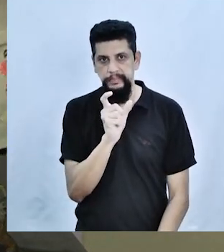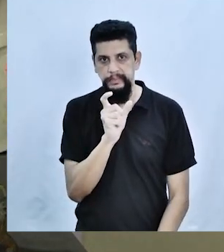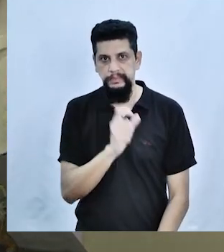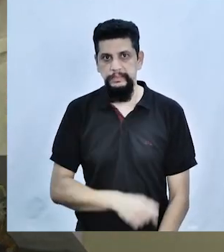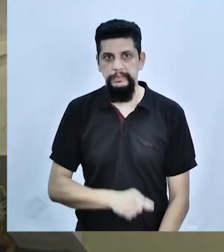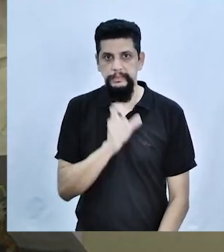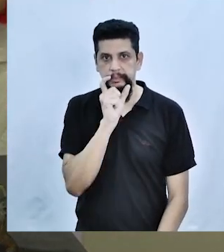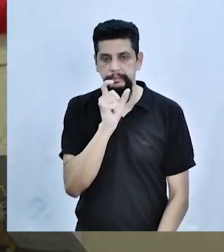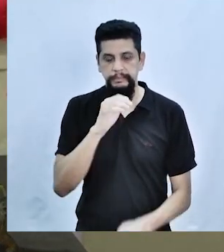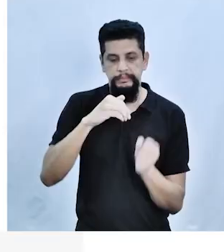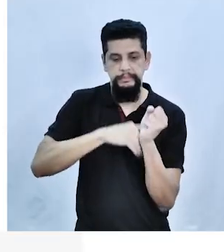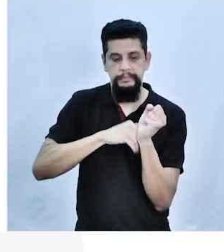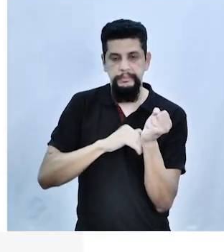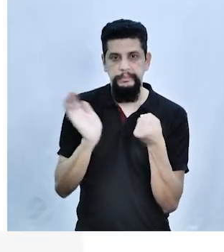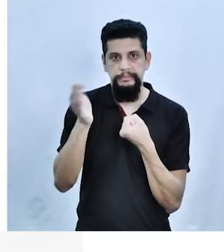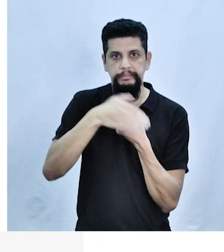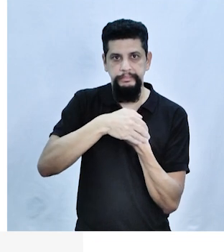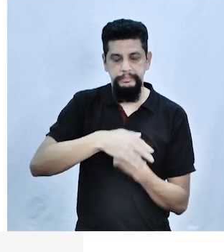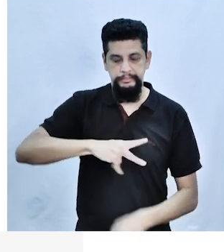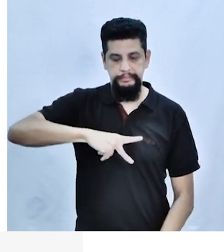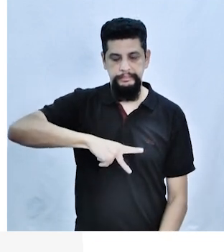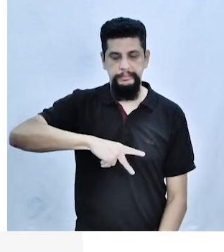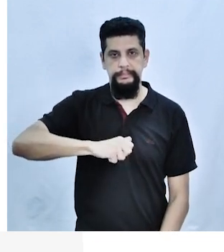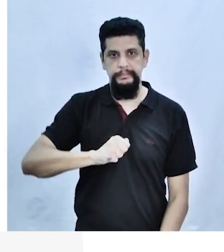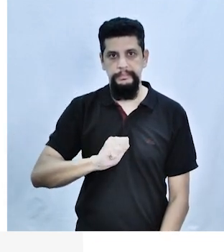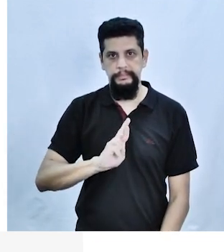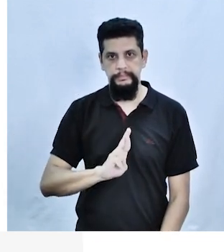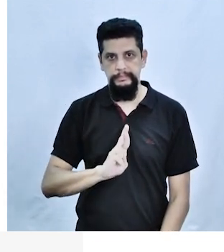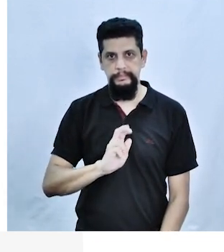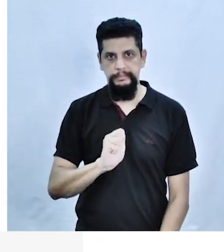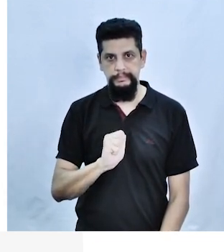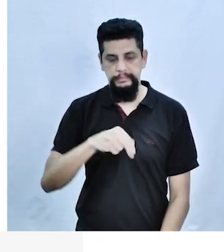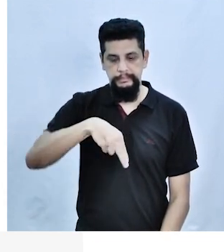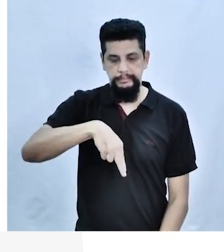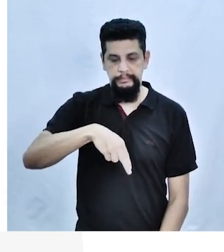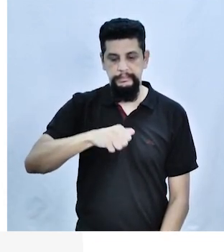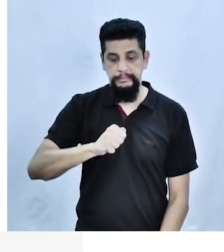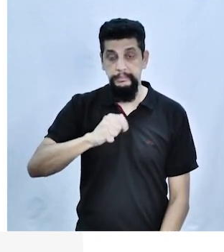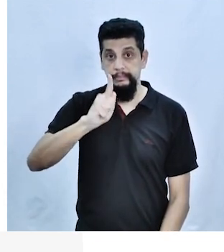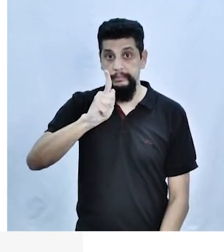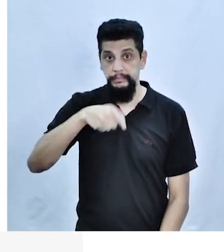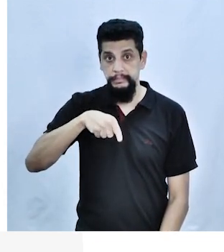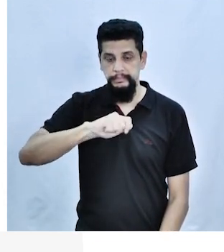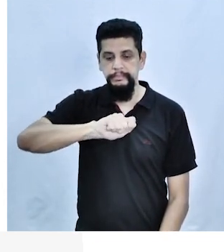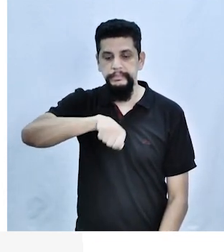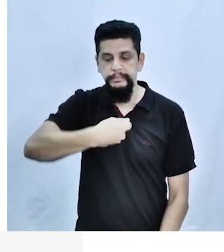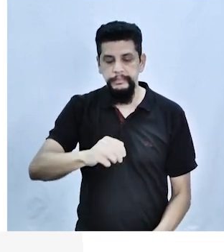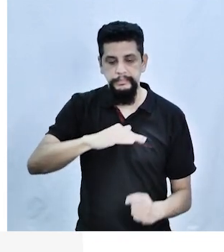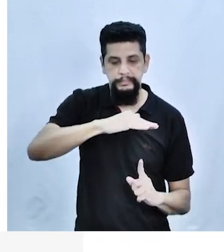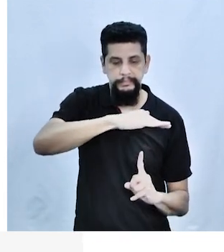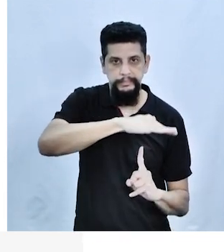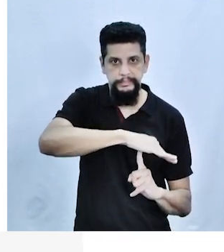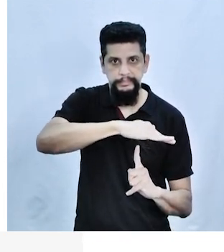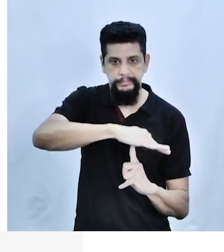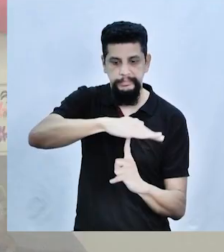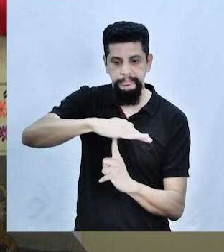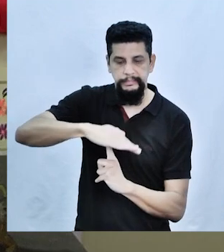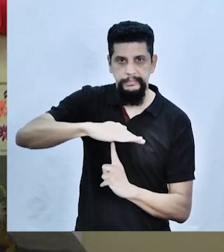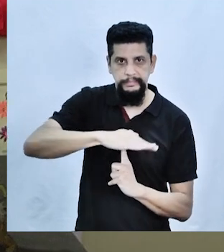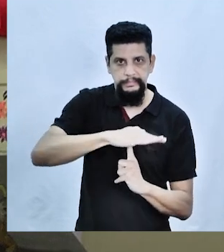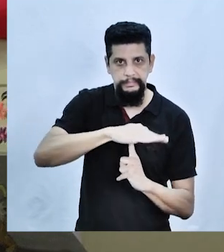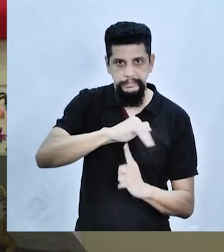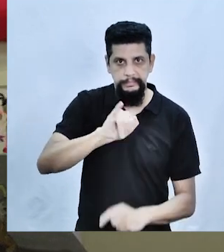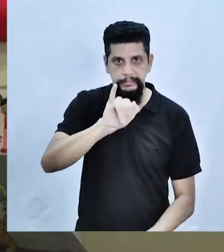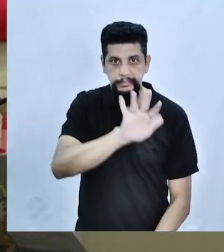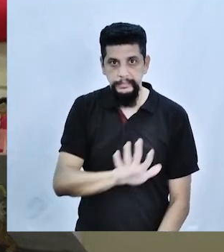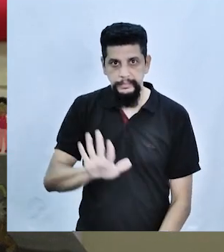palavra. A palavra secreta é Paraná. E esse desenho, essa imagem